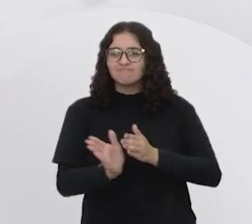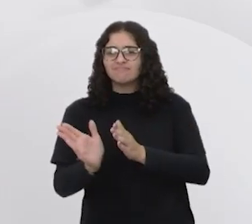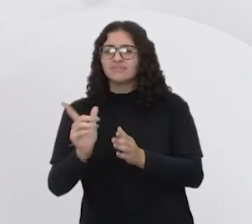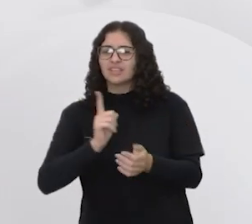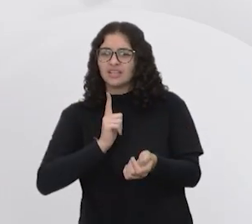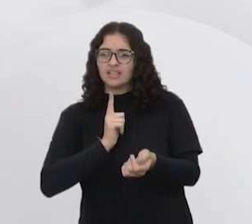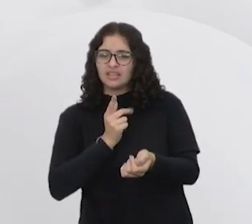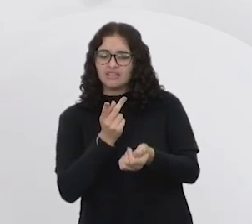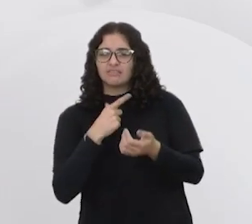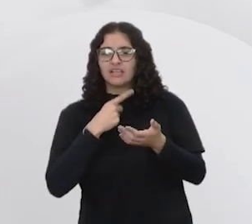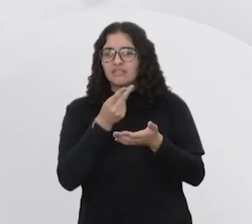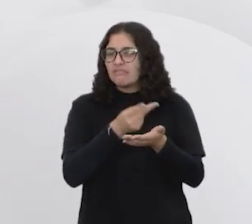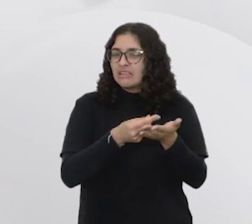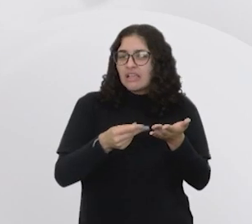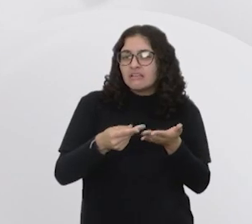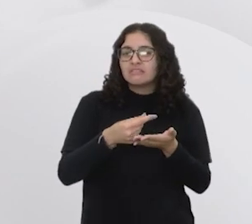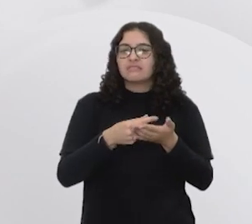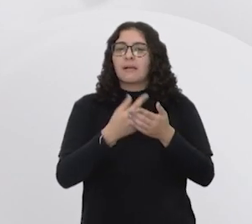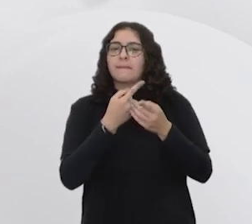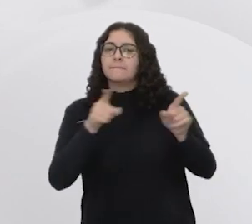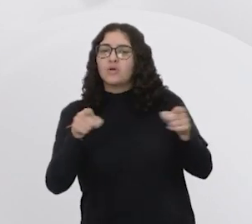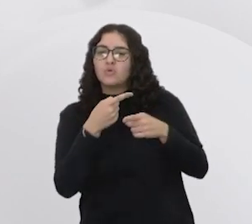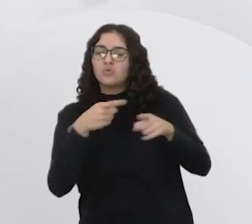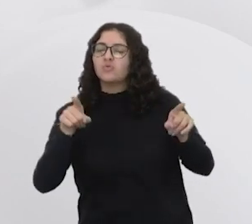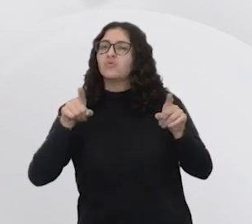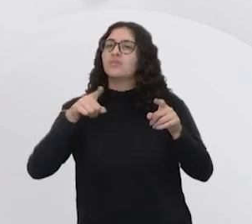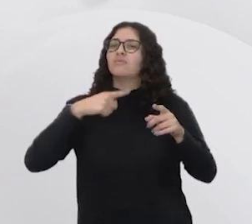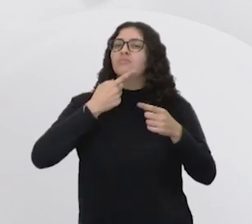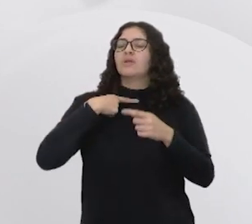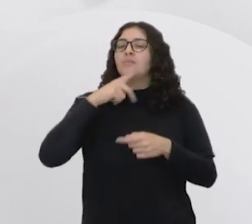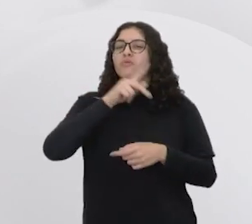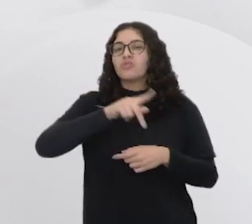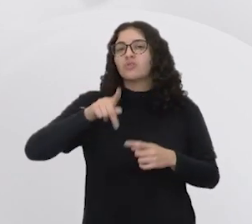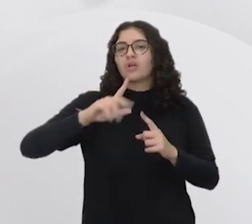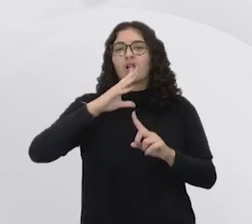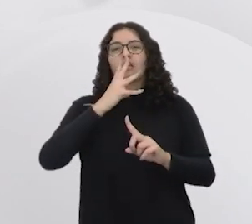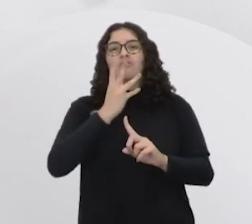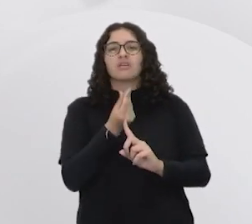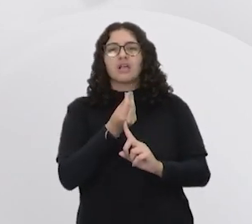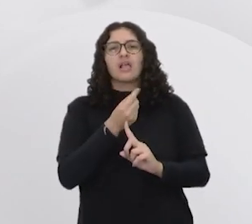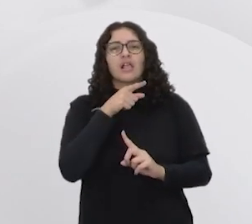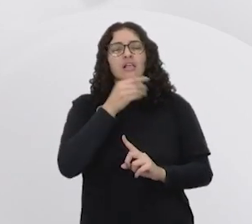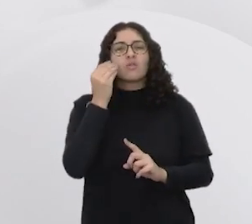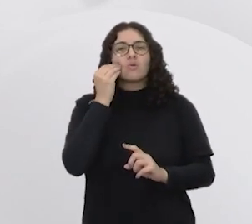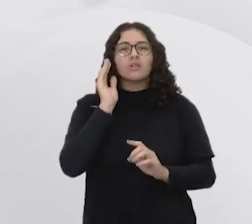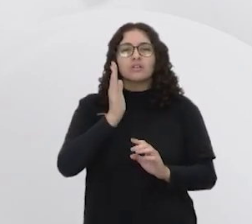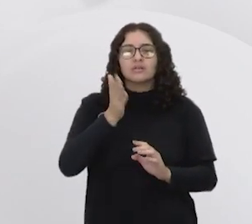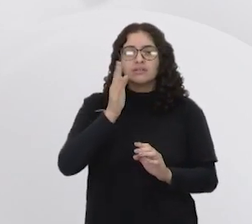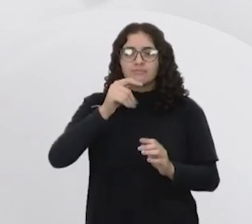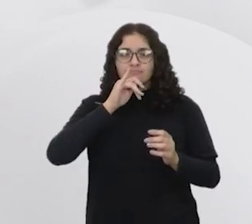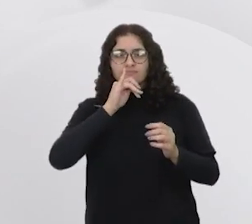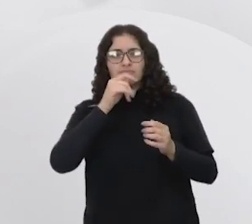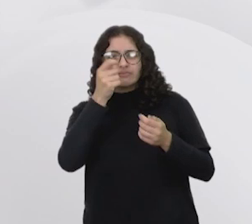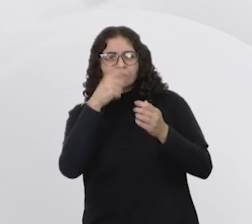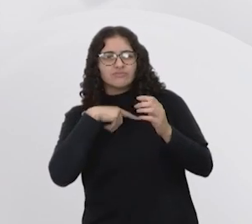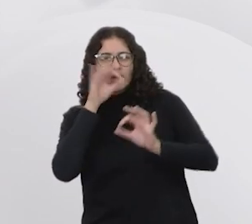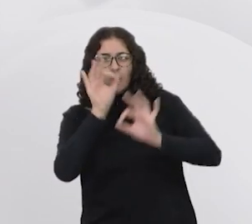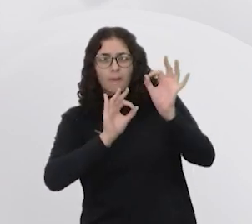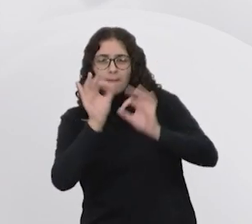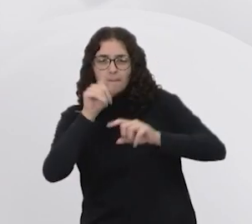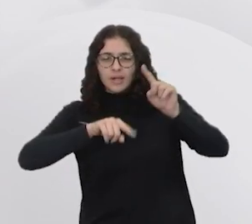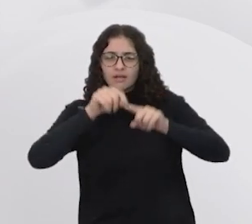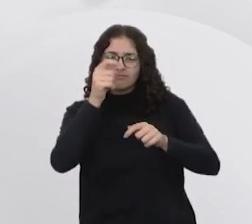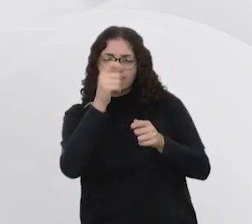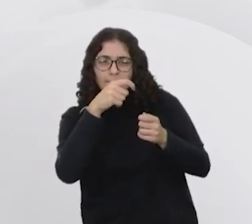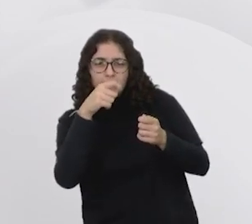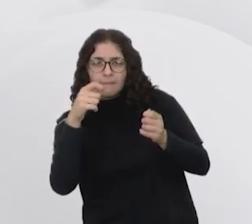desenhista, tem escultor, tem músico, tem pintor, tem professor de arte. Ele tentou até esculpir com o pai dele, mas ele sentiu que não era